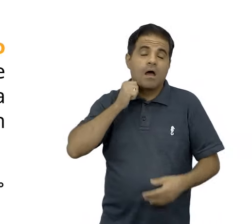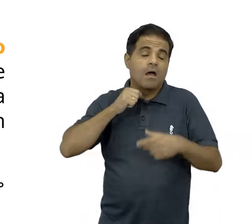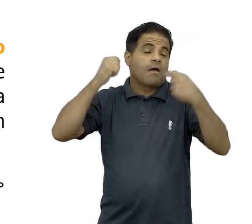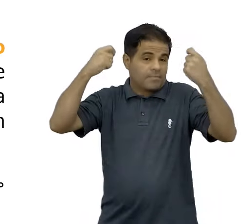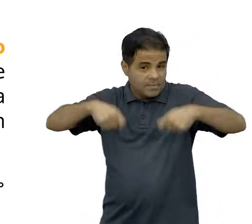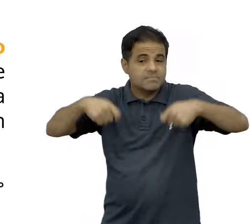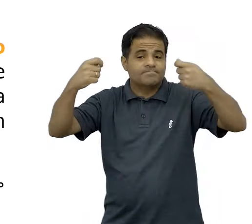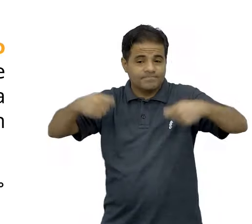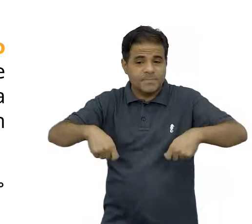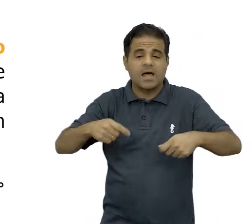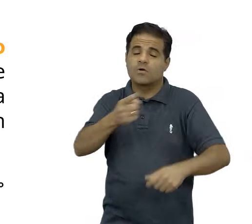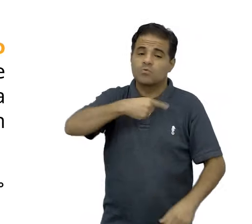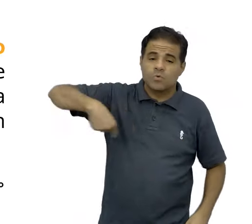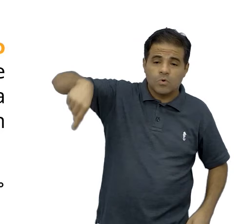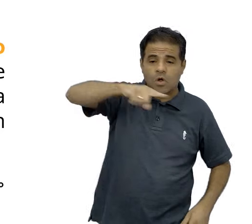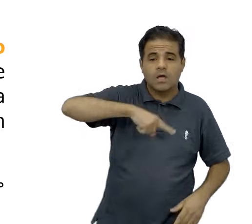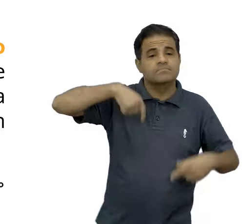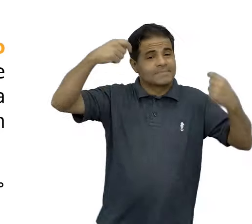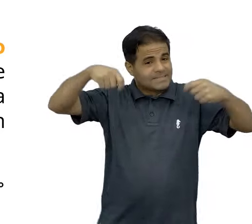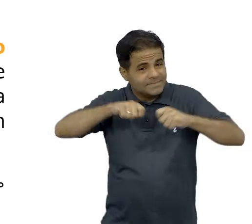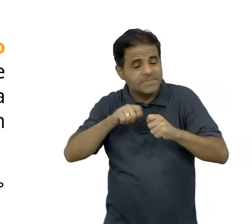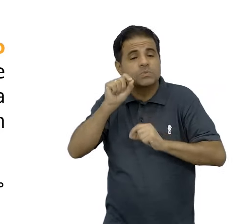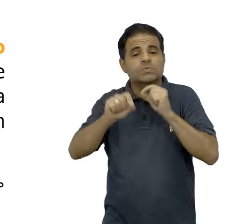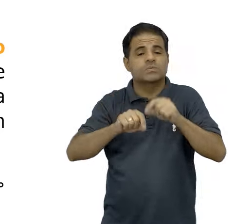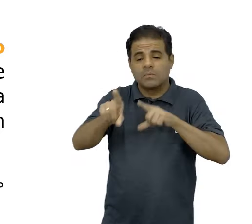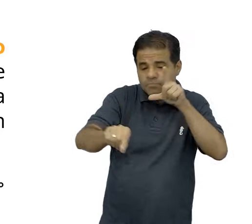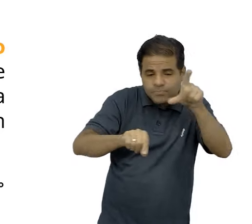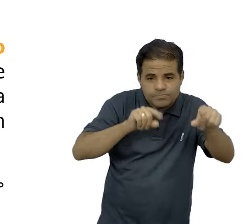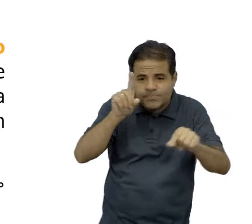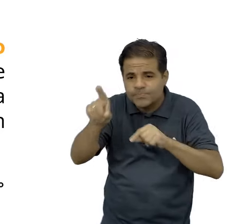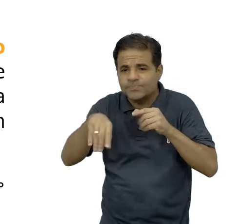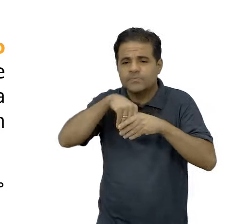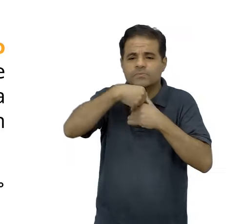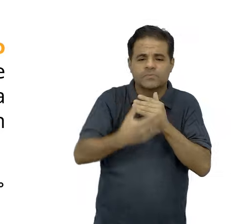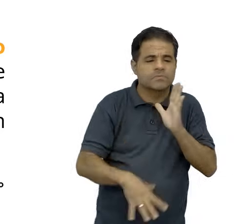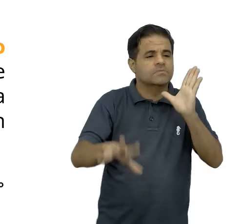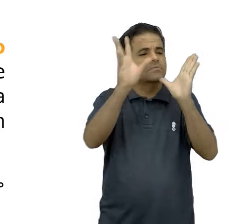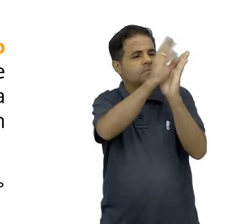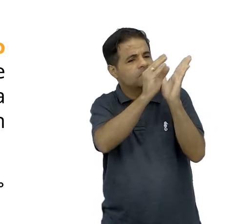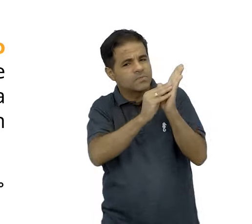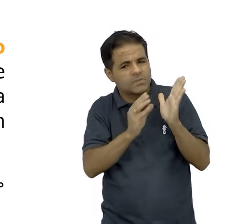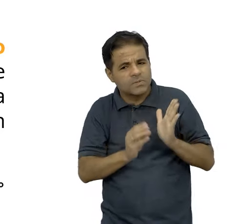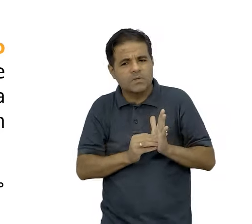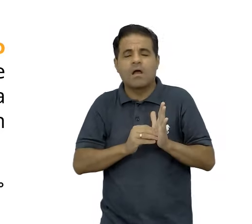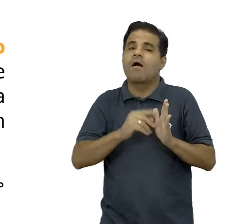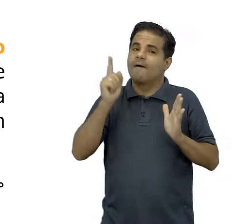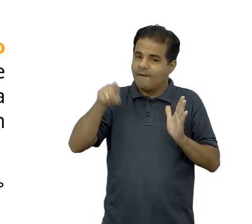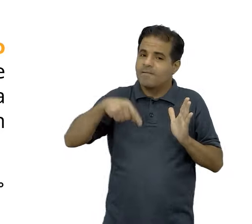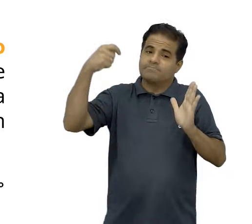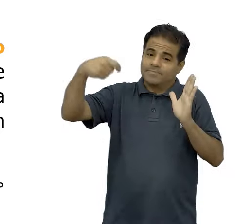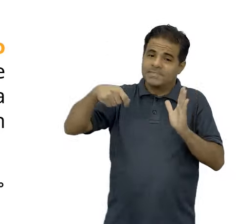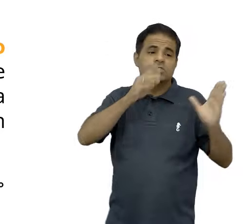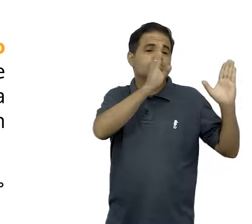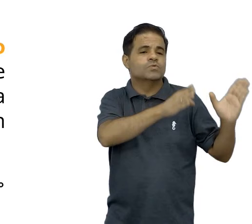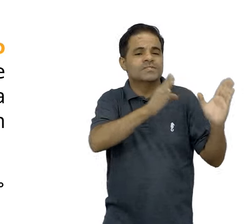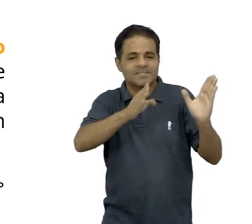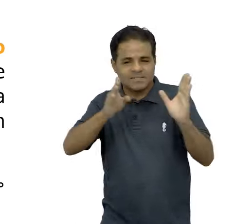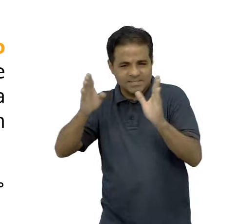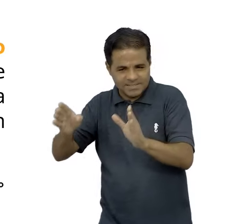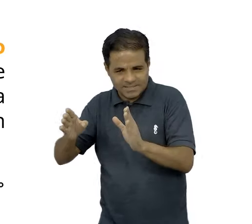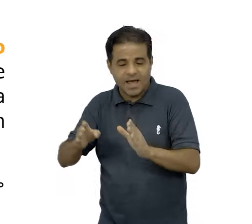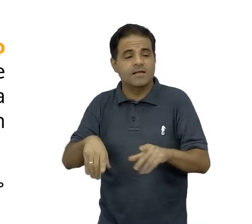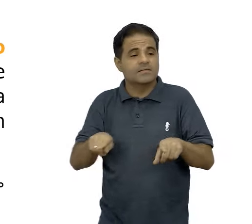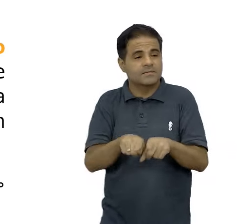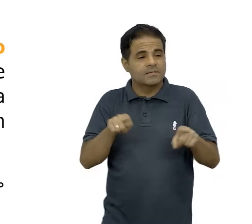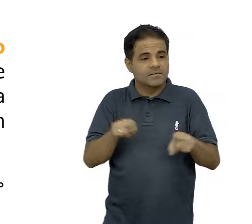faz necessário que a gente realize o quê? A seleção de conteúdos essenciais, que a gente organize,